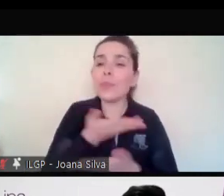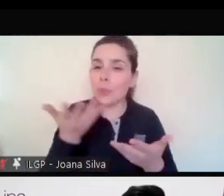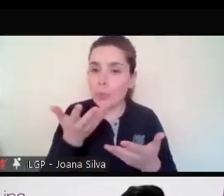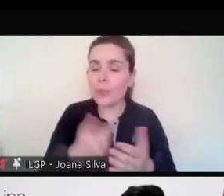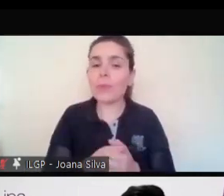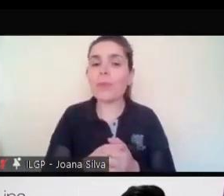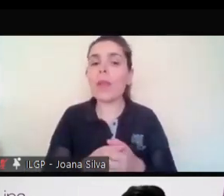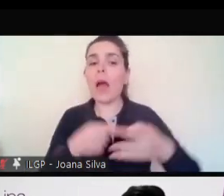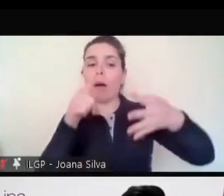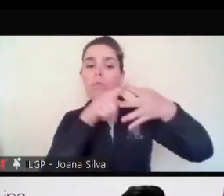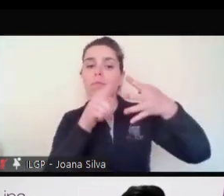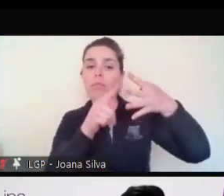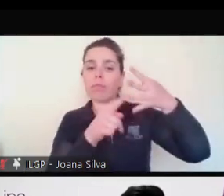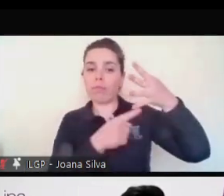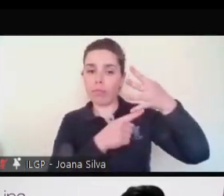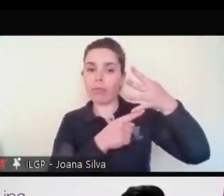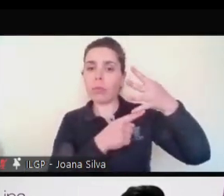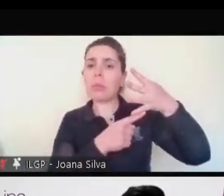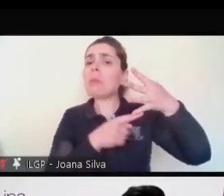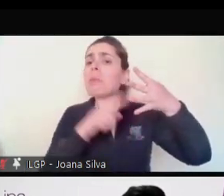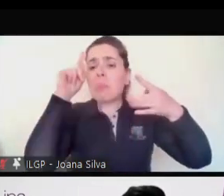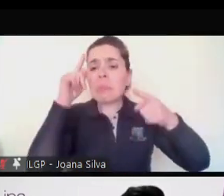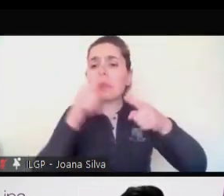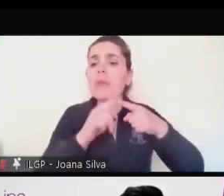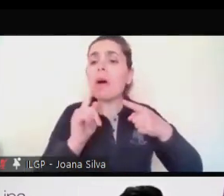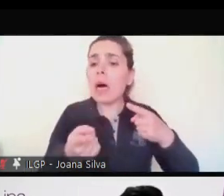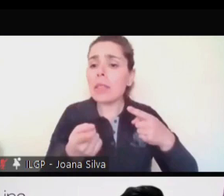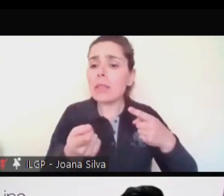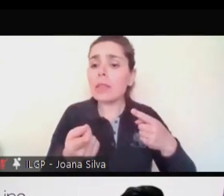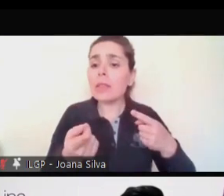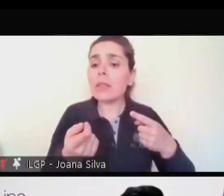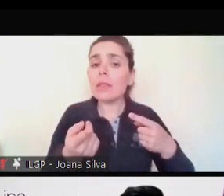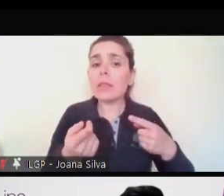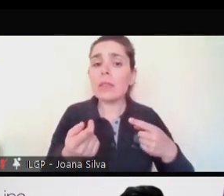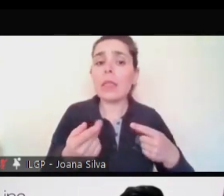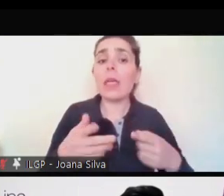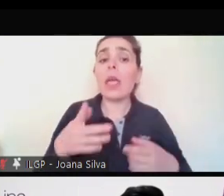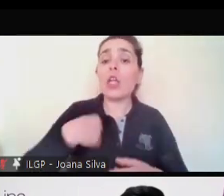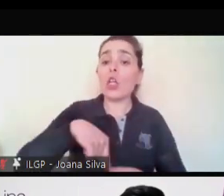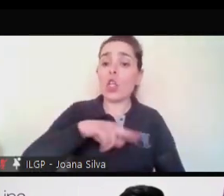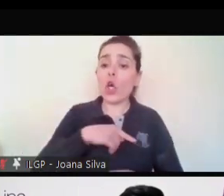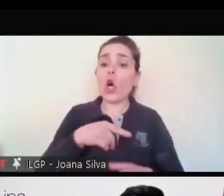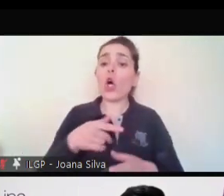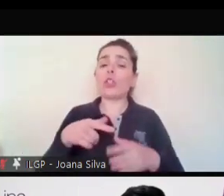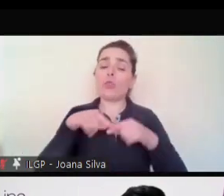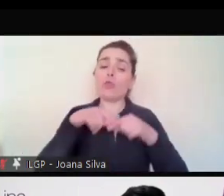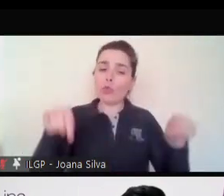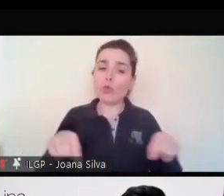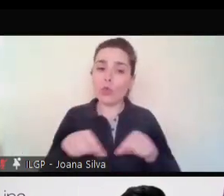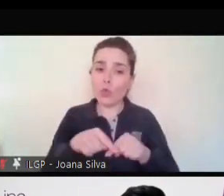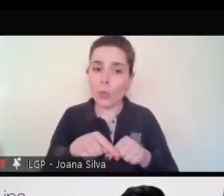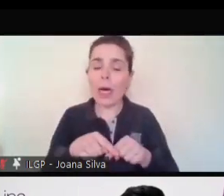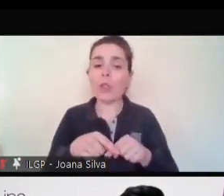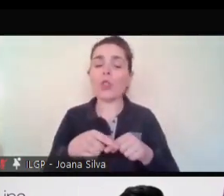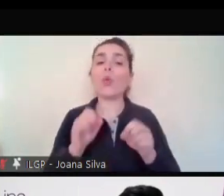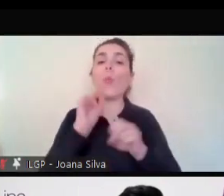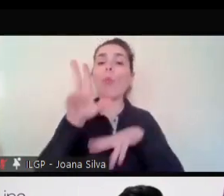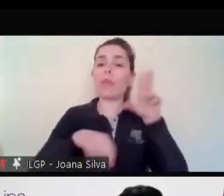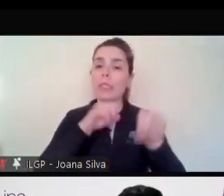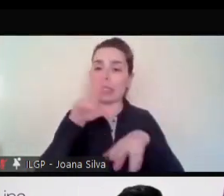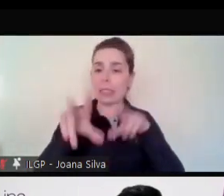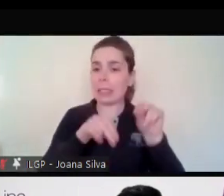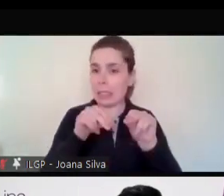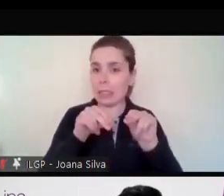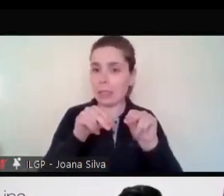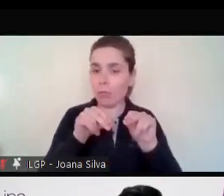nestes 4 blocos, essencialmente para dar nota de que nós, na Agência de Modernização Administrativa, estamos essencialmente a lidar